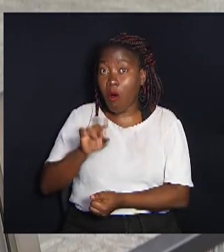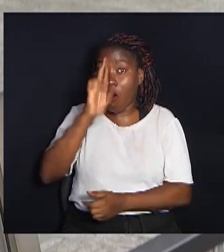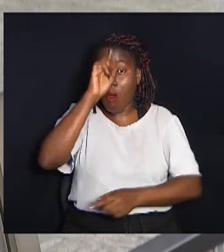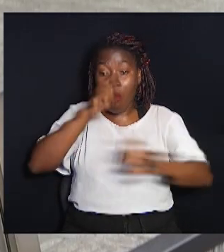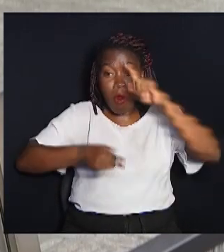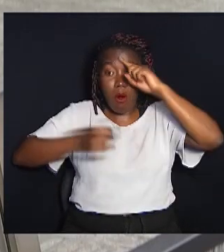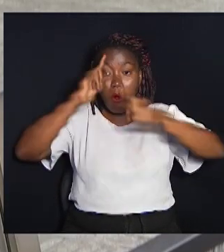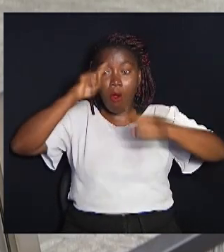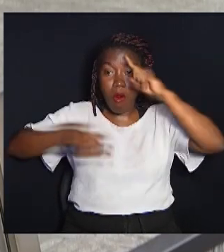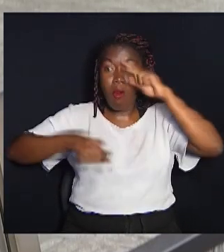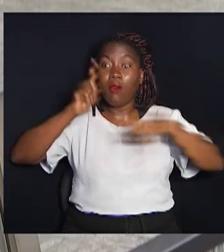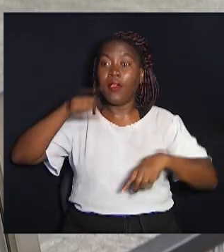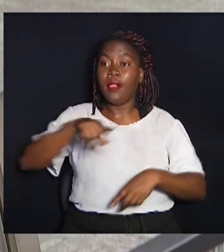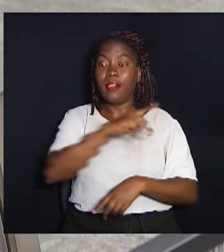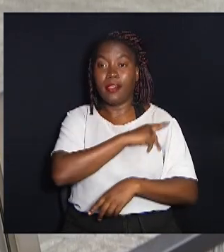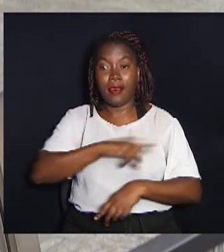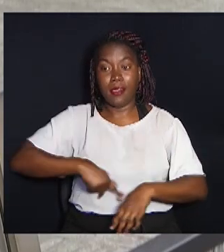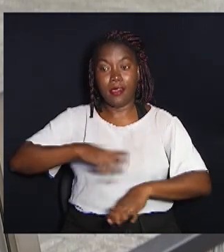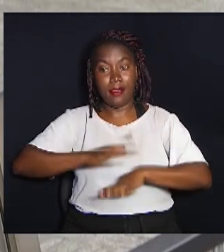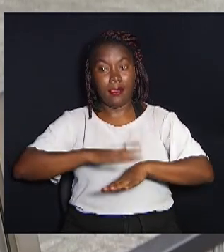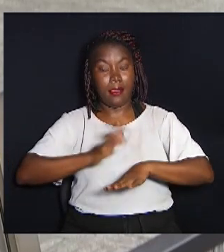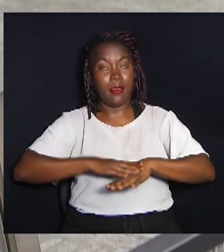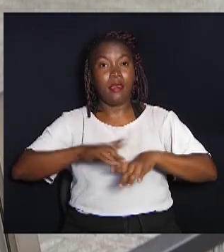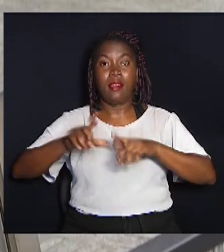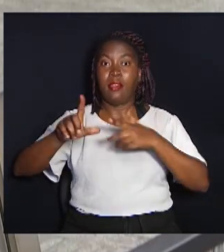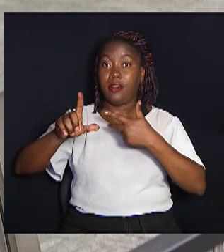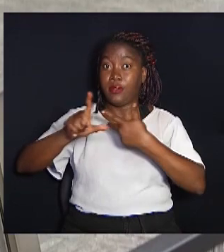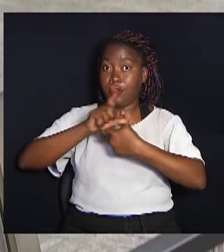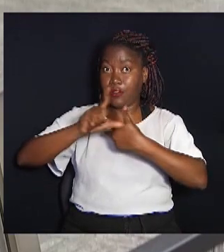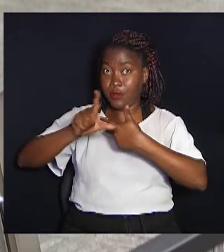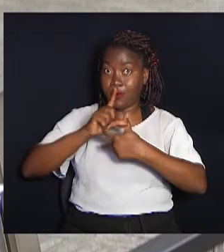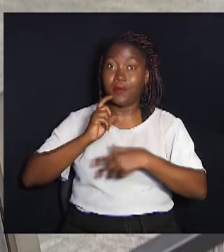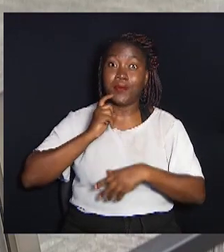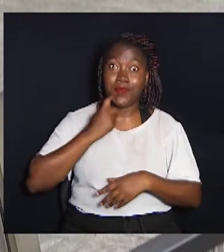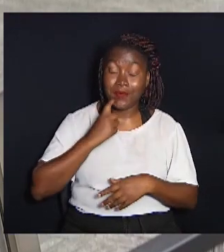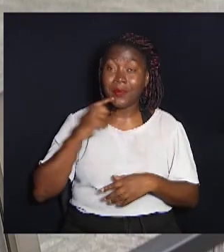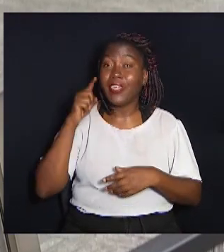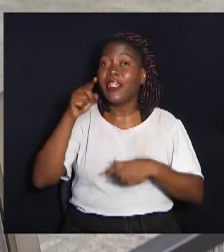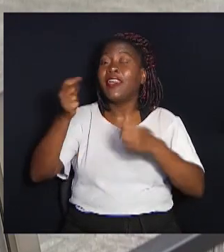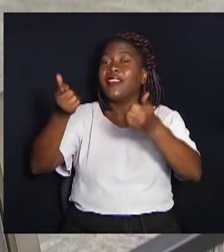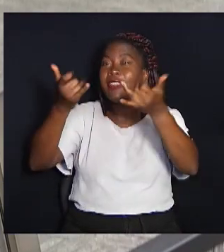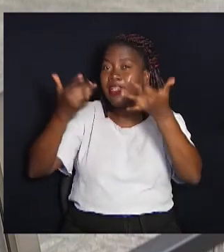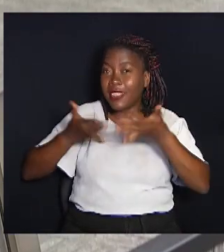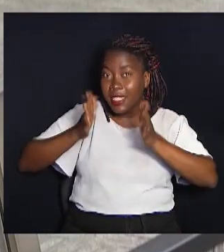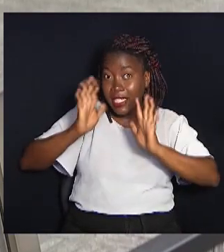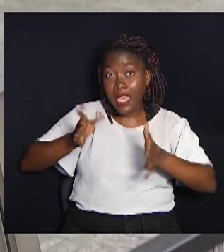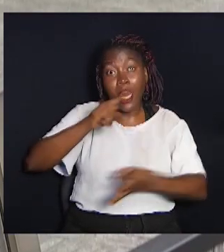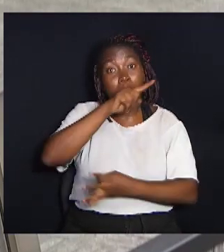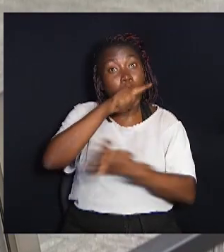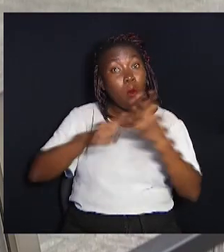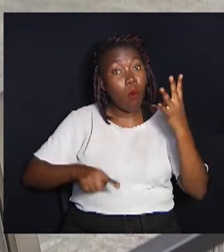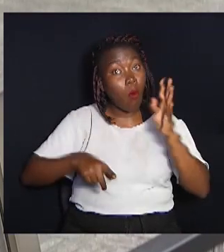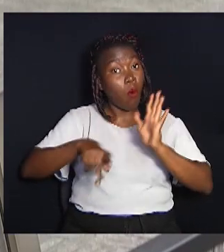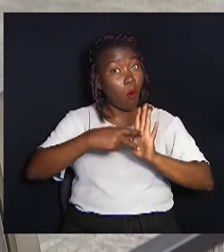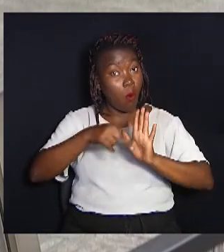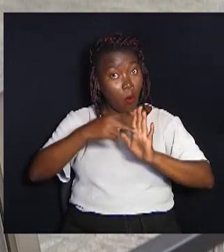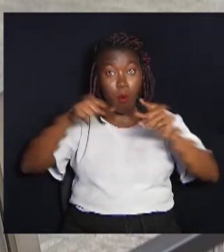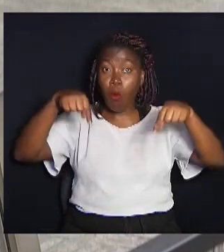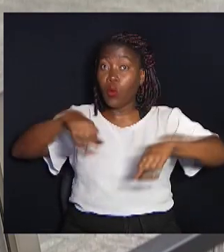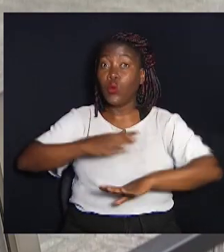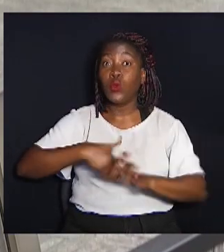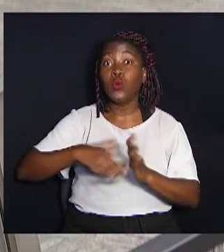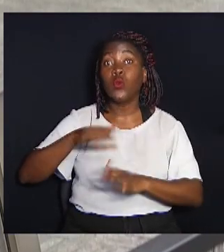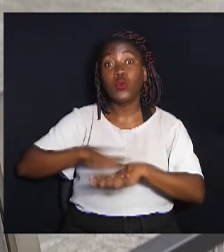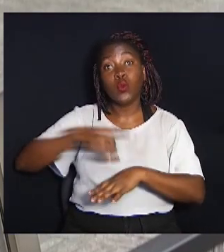justamente o presidente aqui do Legislativo Campineiro. Como você disse, Gabriel, foram 4 projetos aqui, todos de autoria